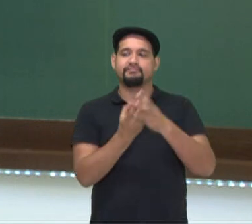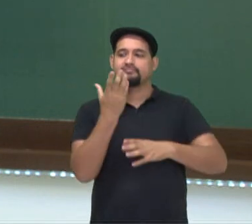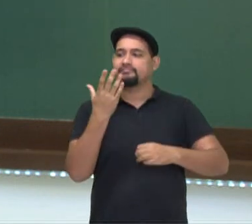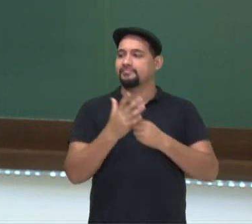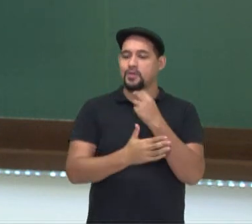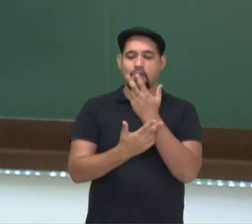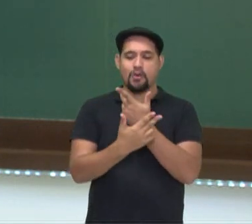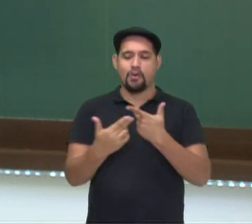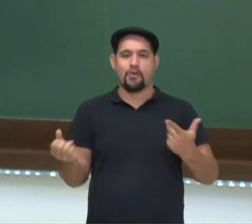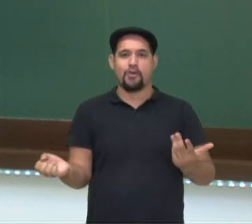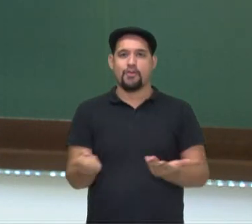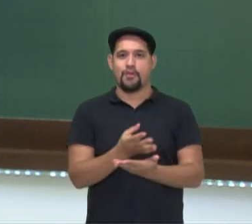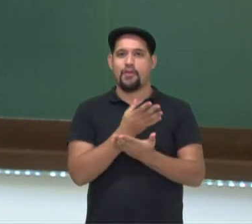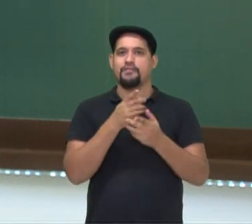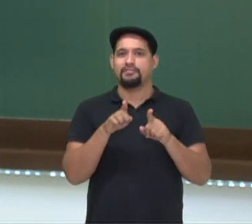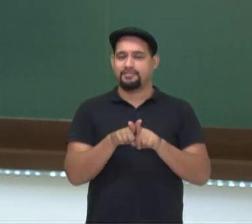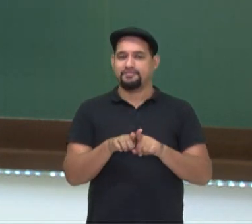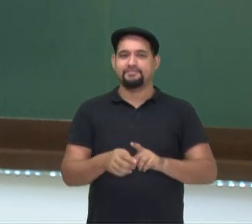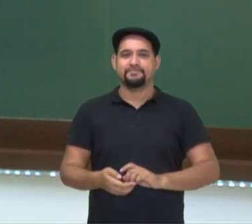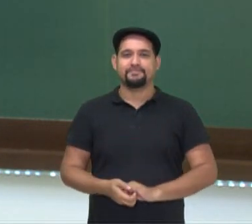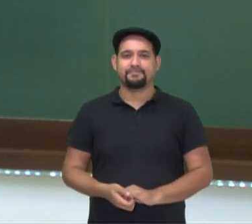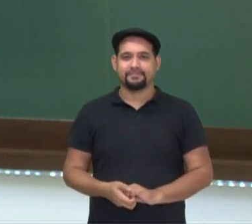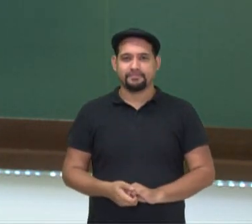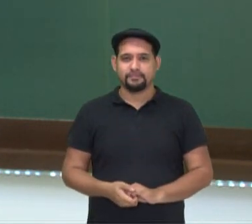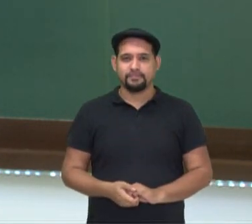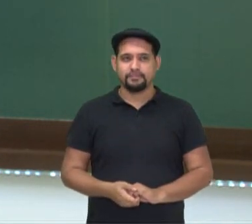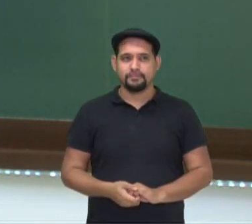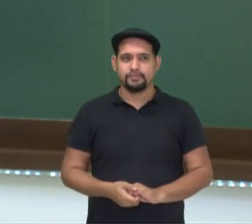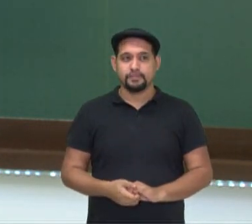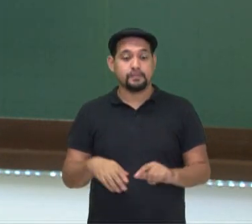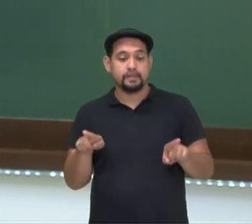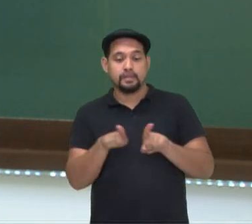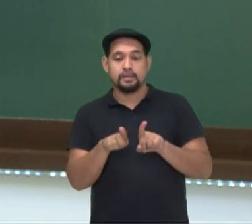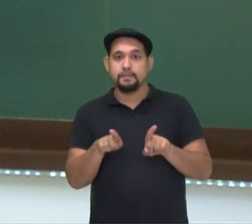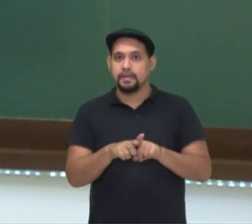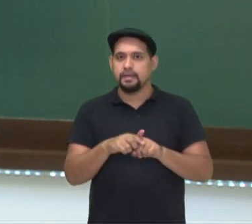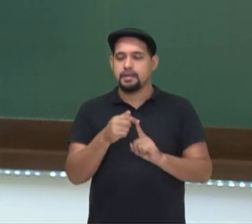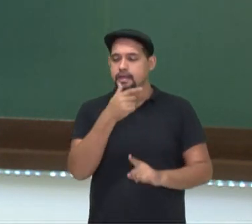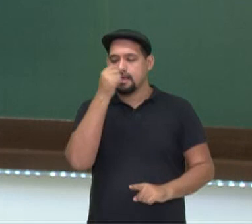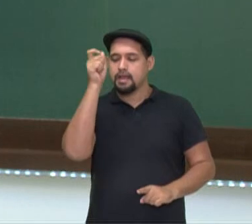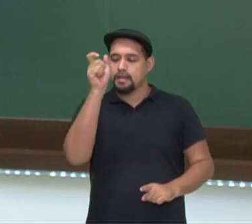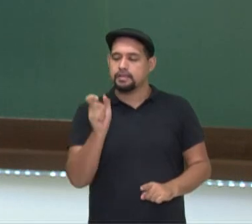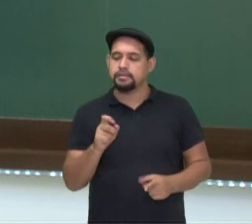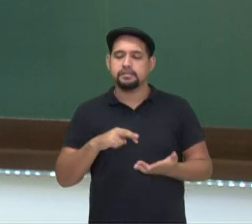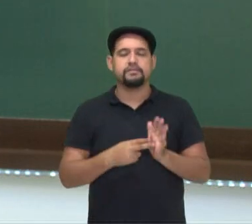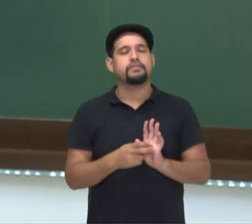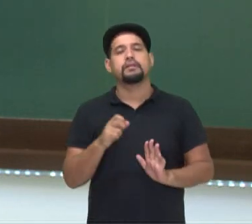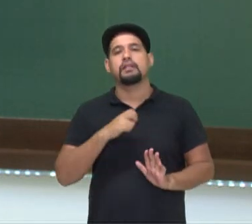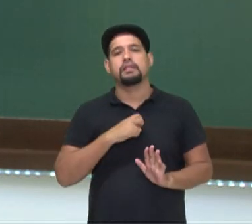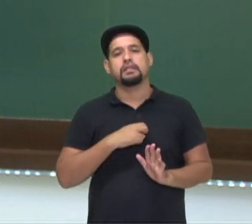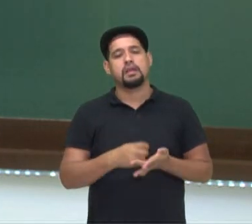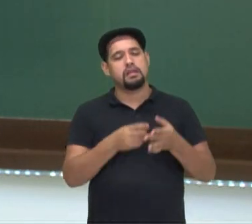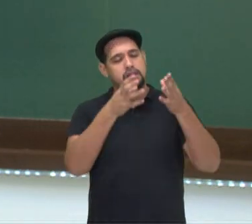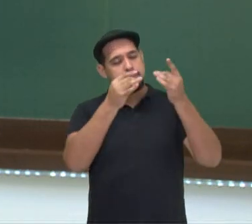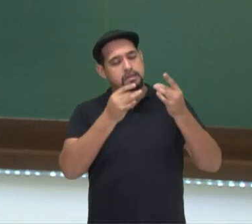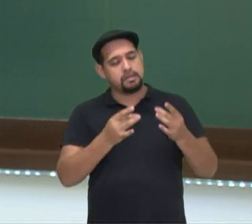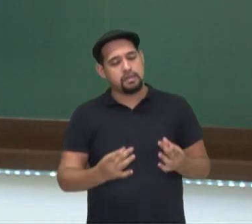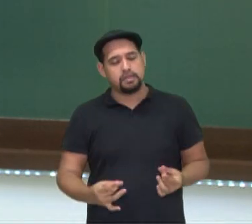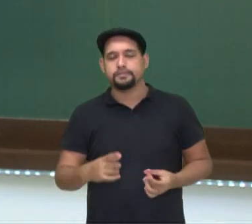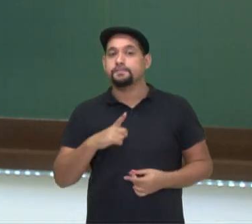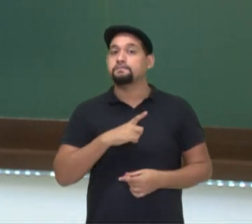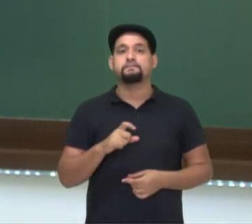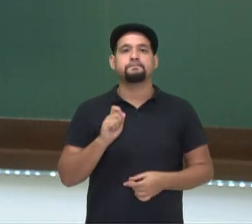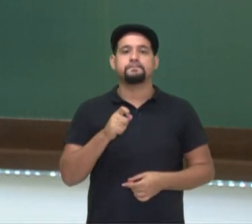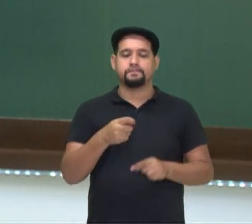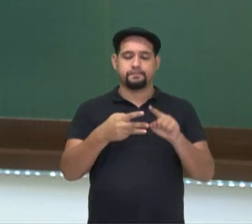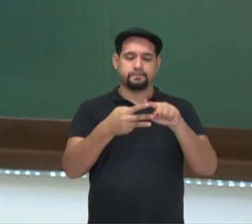esse personagem do Pantaleão. Outra característica é que eles tinham esses tipos, né? Os tipos eram divididos